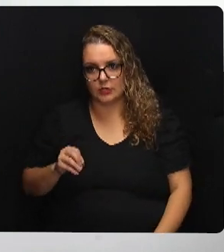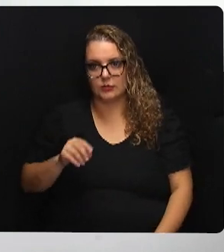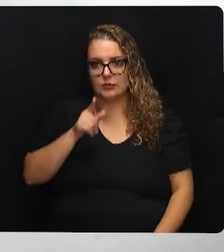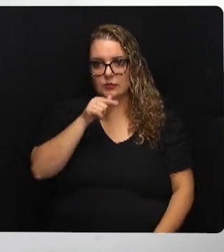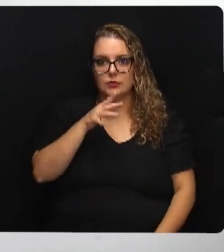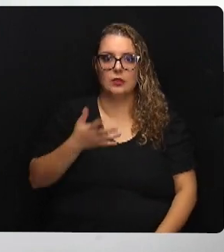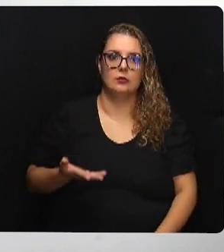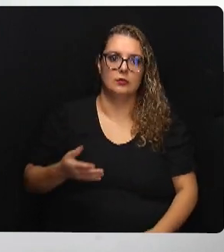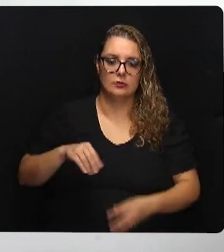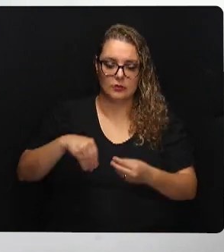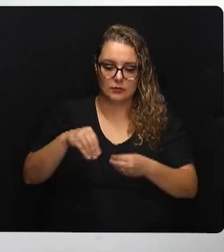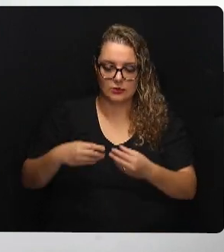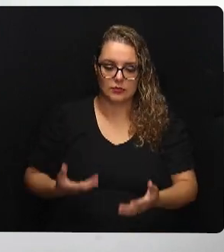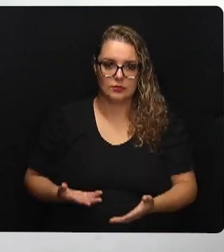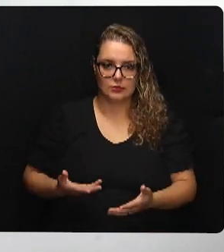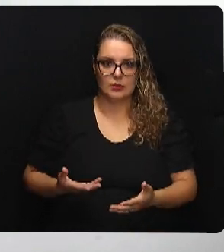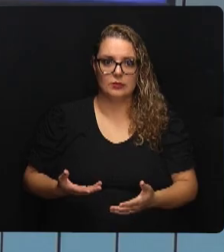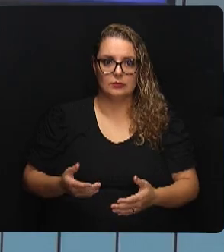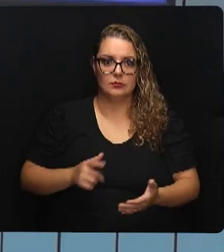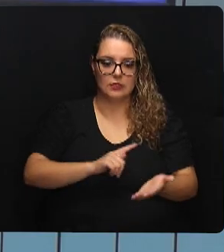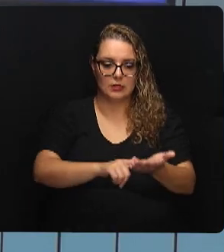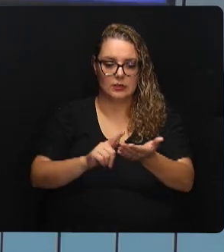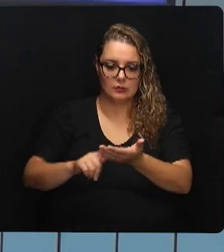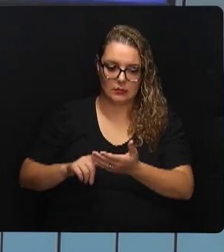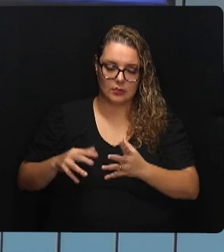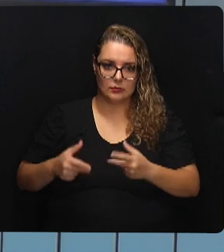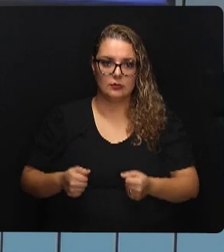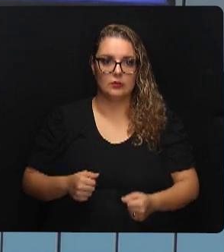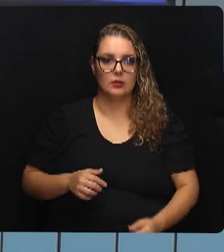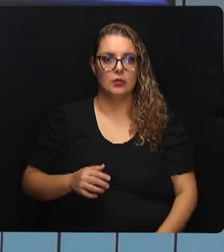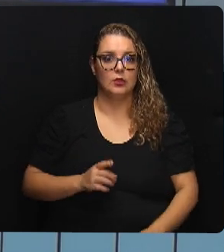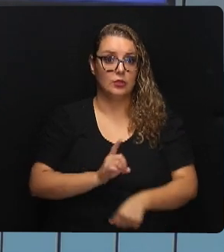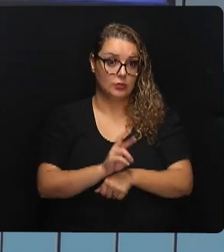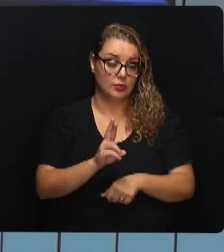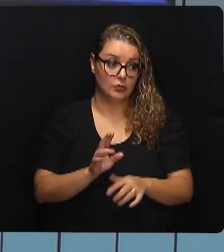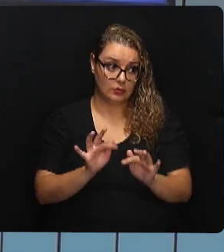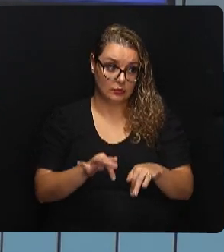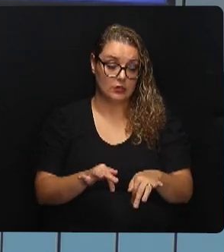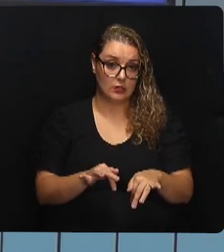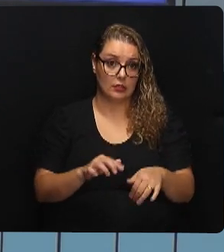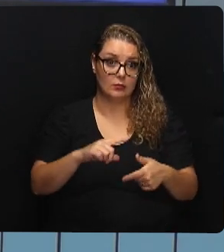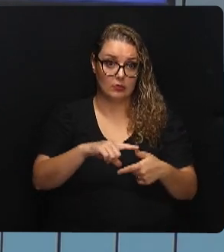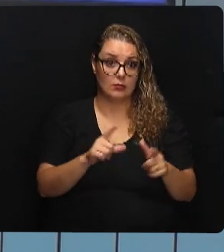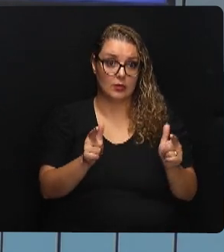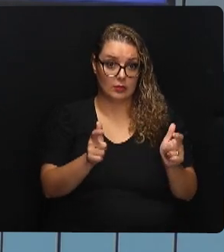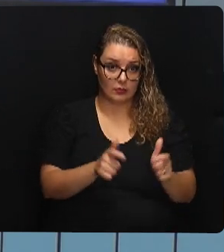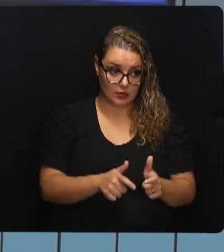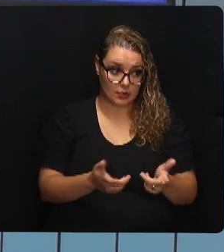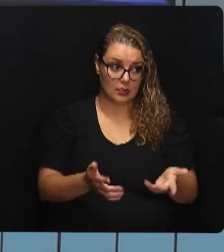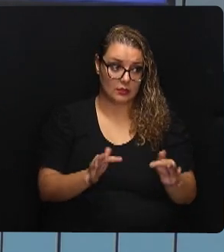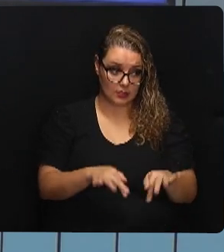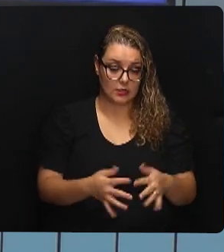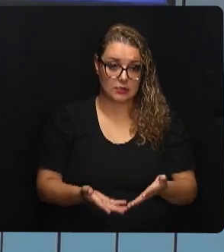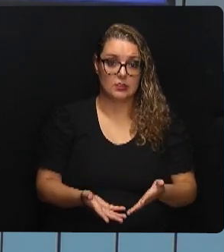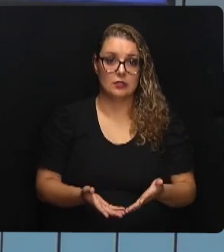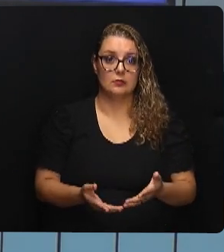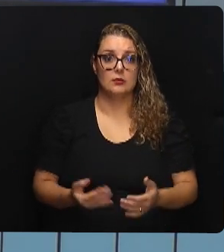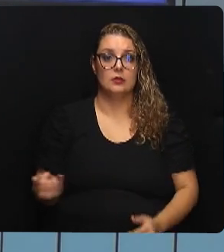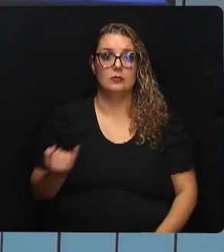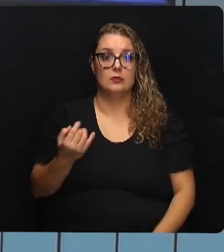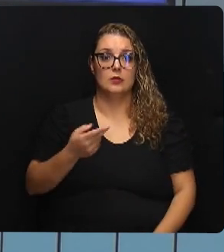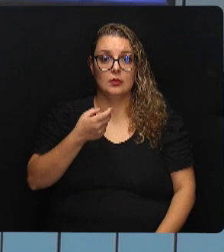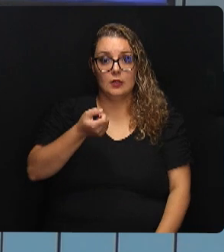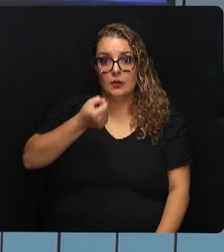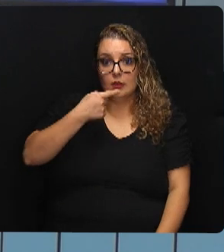1 litro de água. Doutora, para a gente encerrar aqui nosso quadro, acho que é importante a gente reforçar também para o pessoal